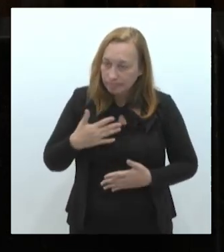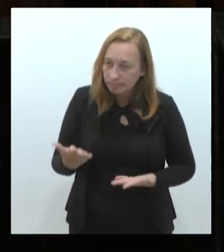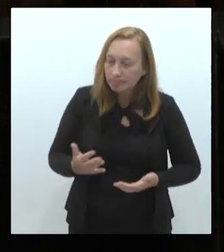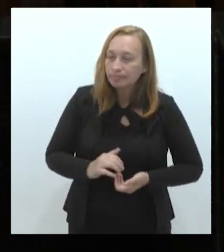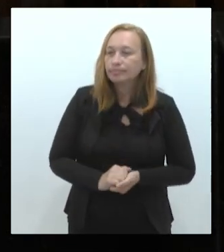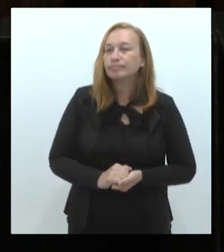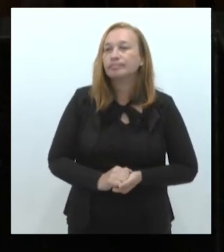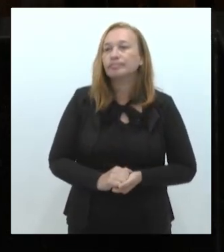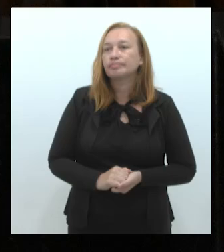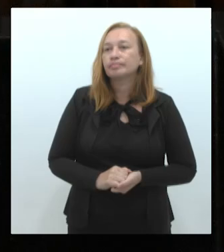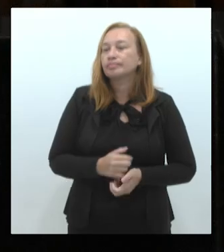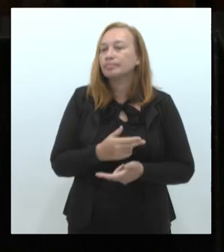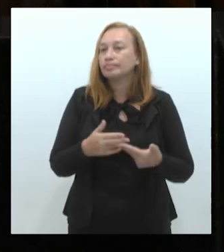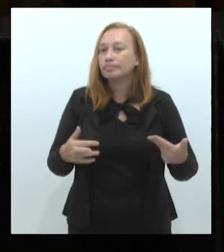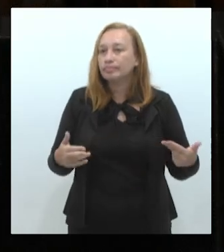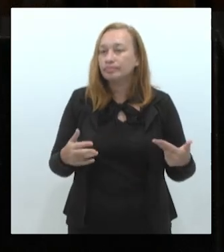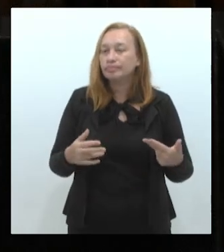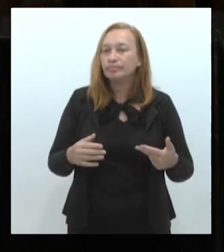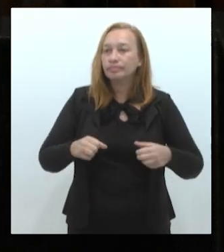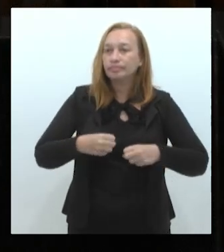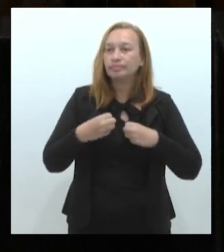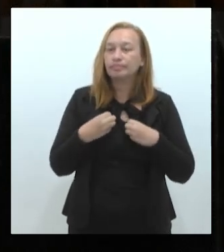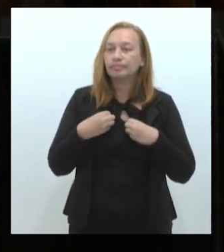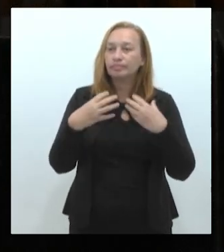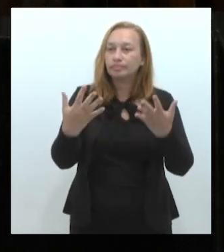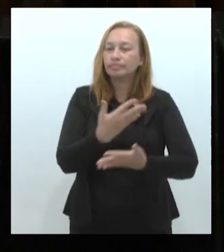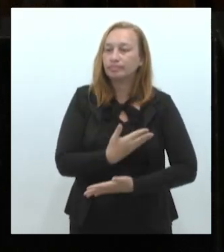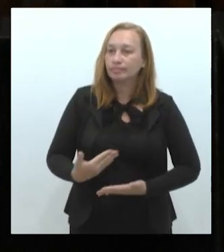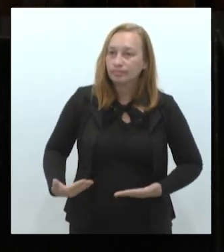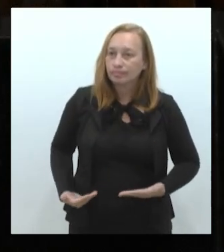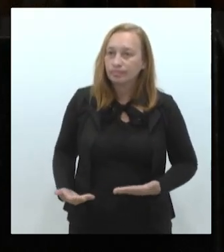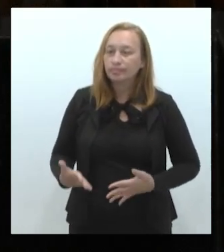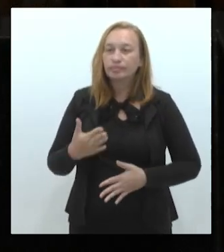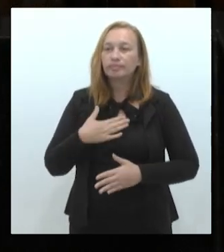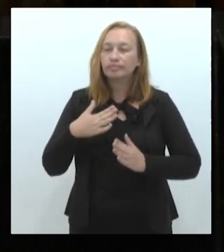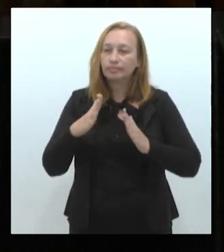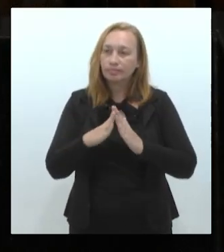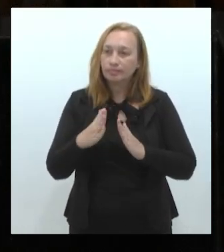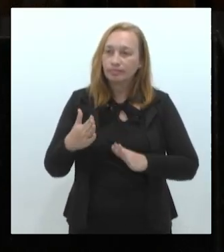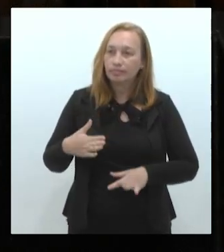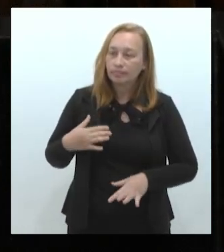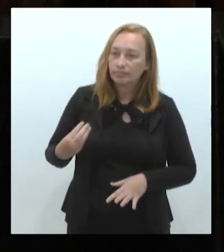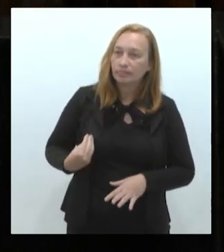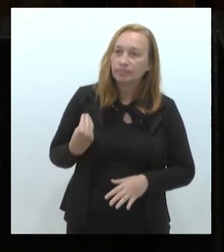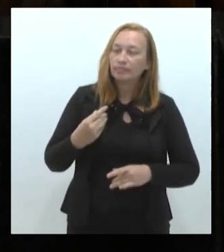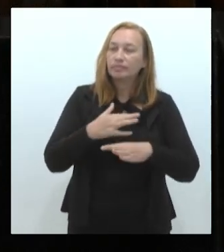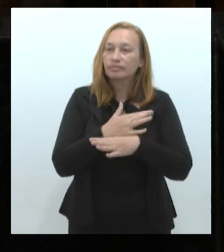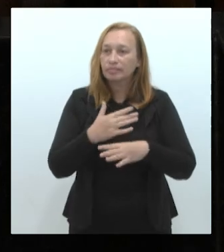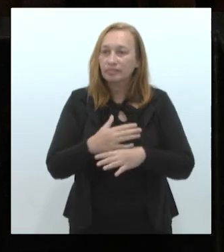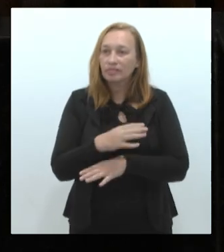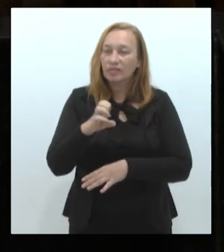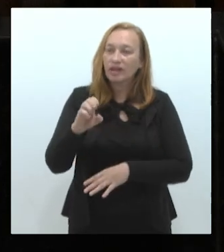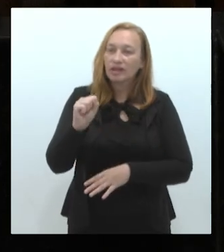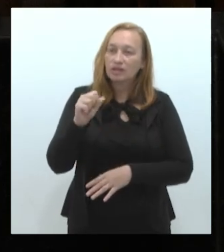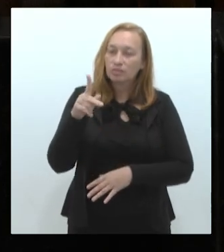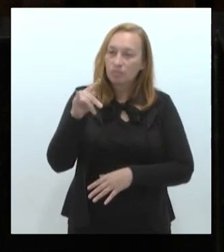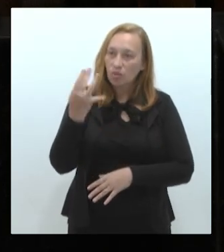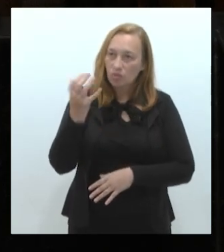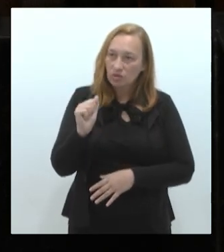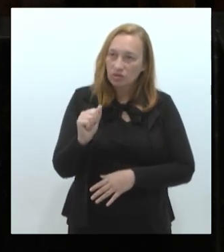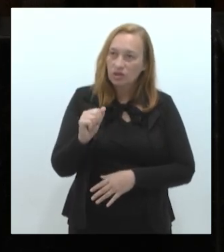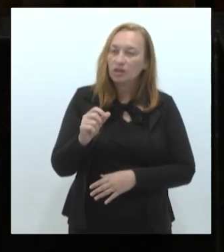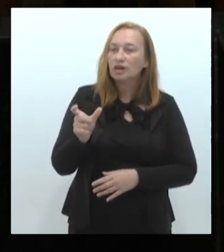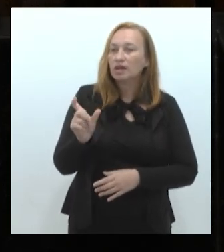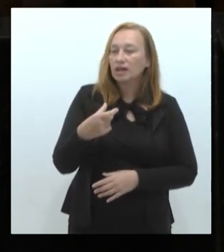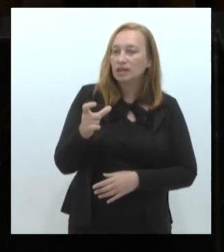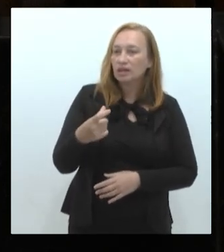@YuriMouraRJ. Nós vamos ter uma série de audiências públicas, como muitas outras que fizemos, Minha Casa Minha Vida, Cidade Esponja, Cartão Recomeçar, vamos fazer